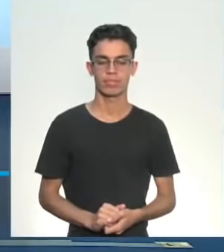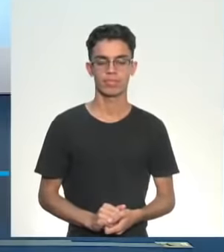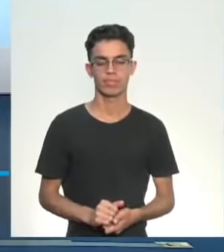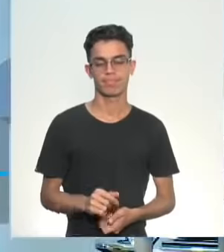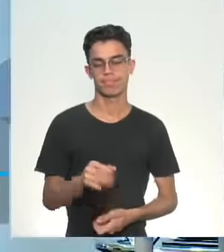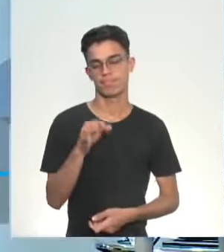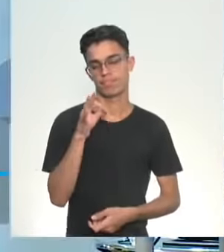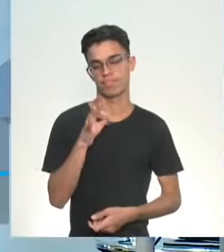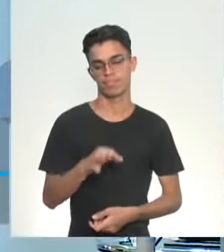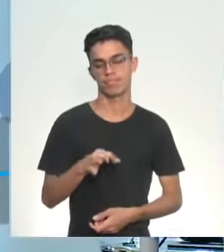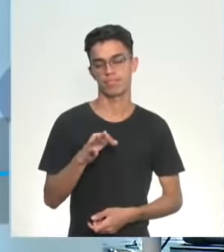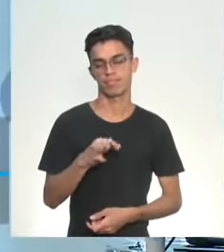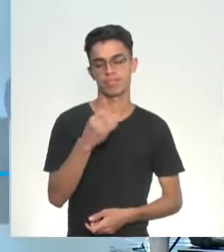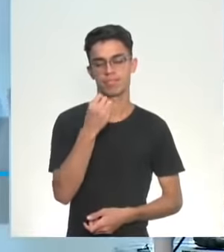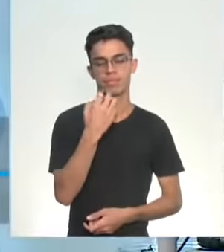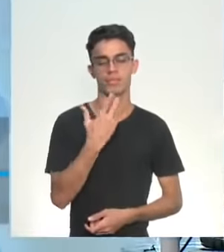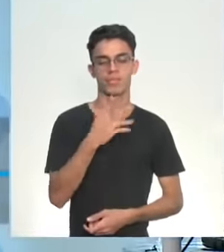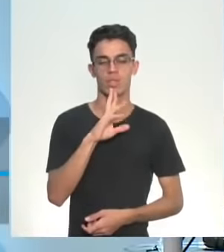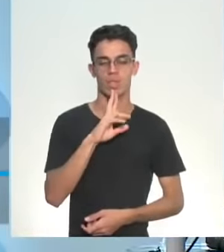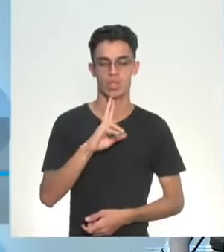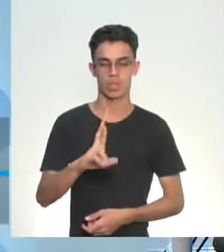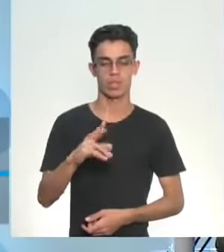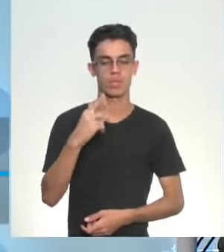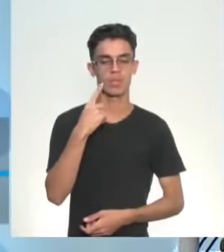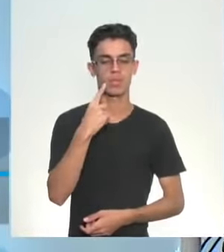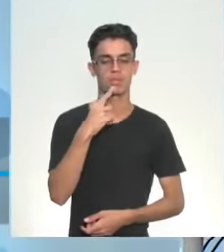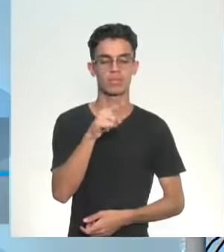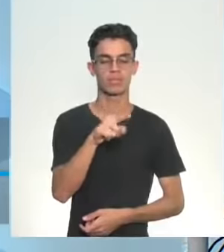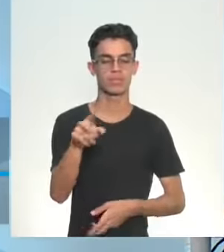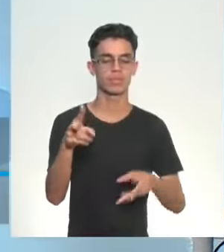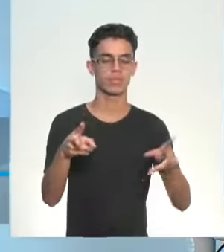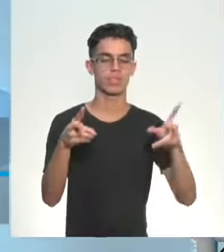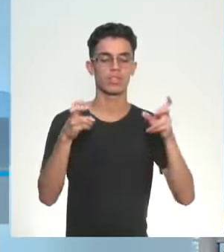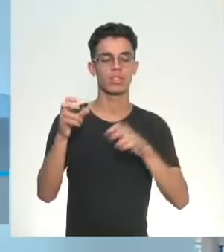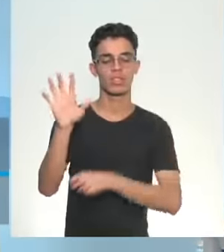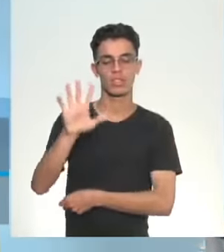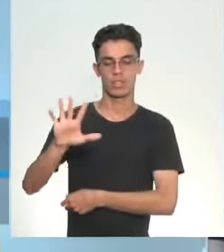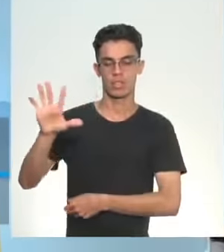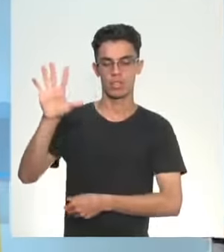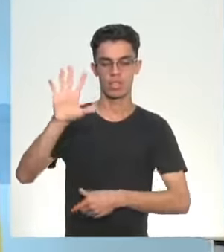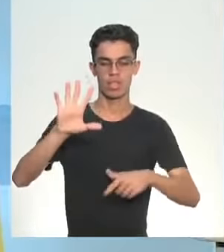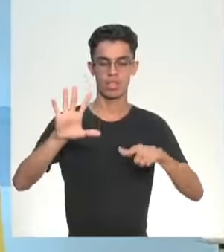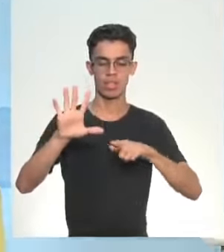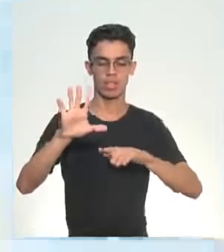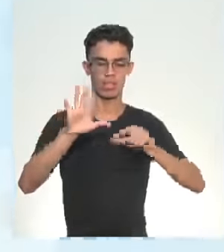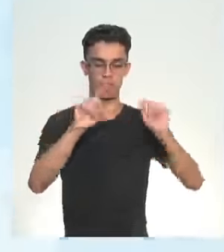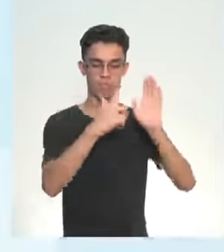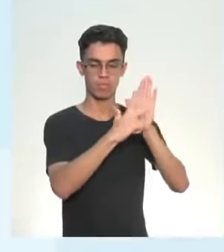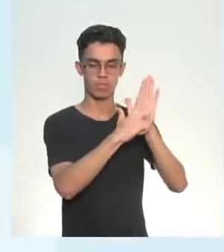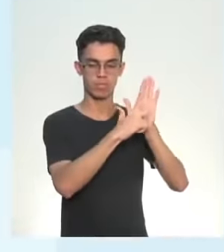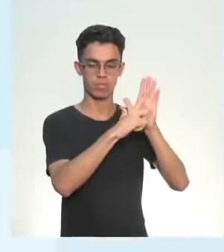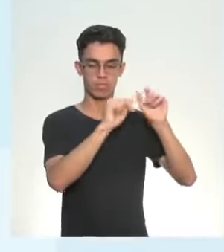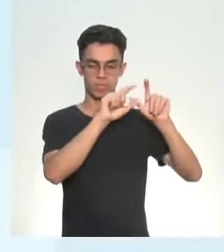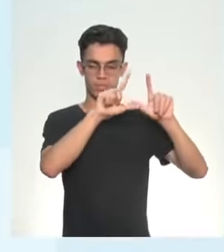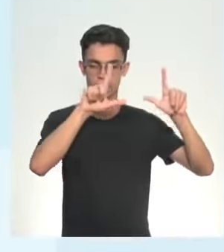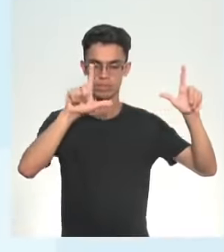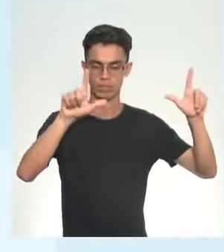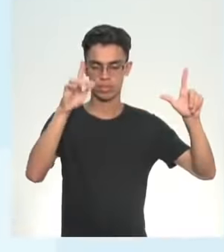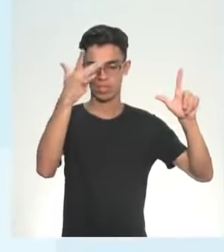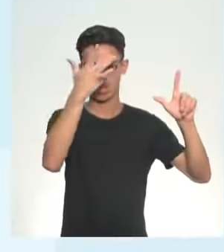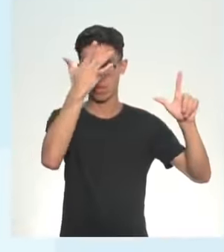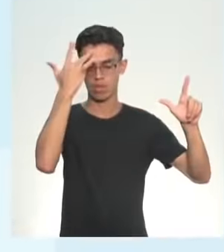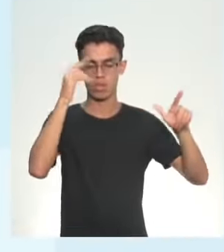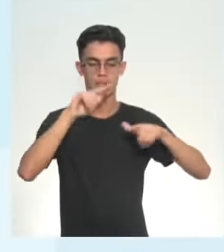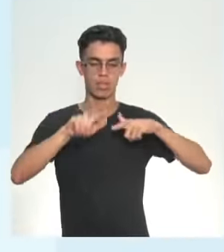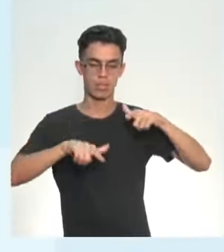so right essa foi realmente muito bom e aí que a gente vocês perceberam que na imagem existe ele é um carro paizinho né que foi colocado pelo